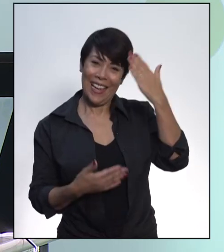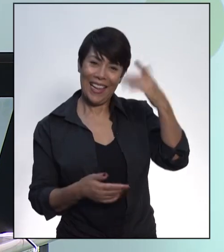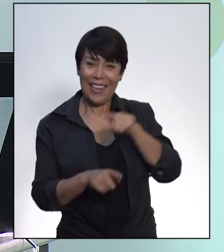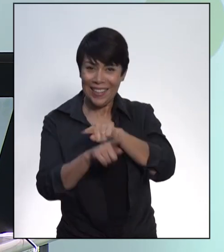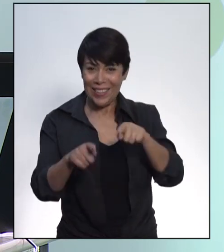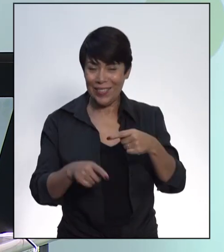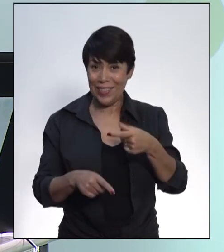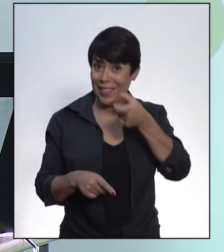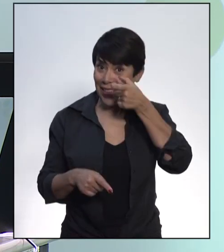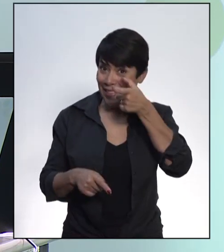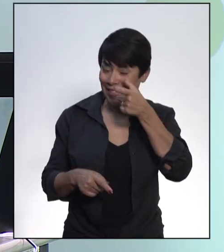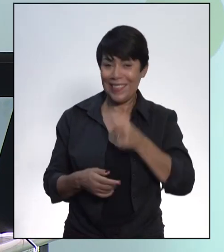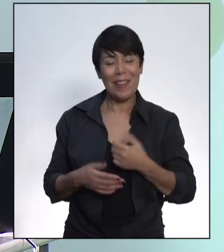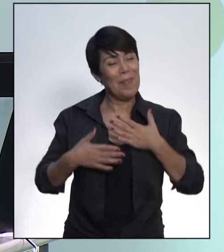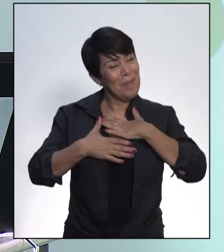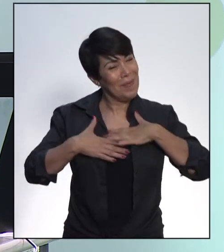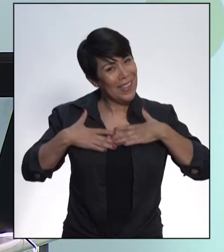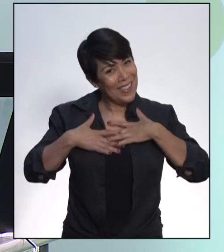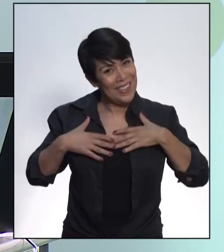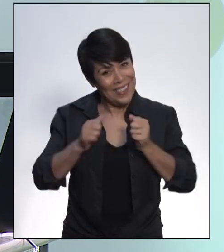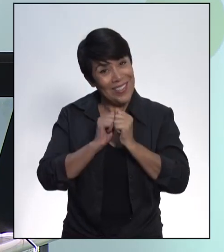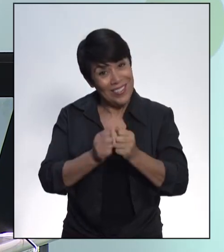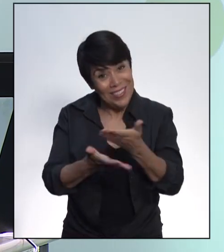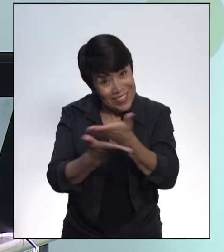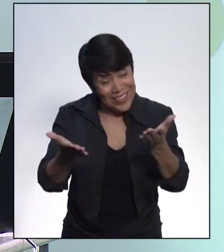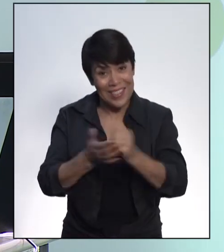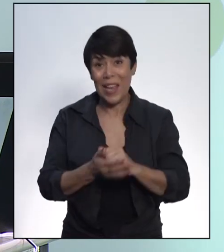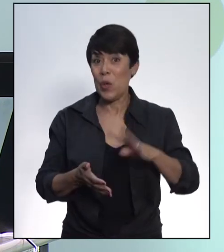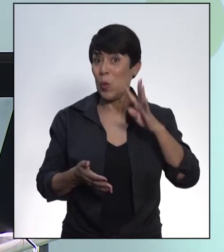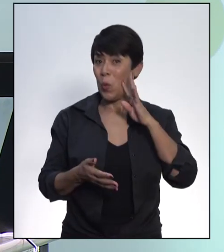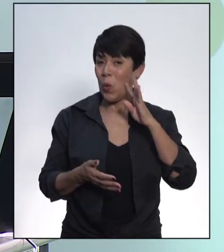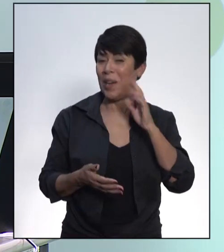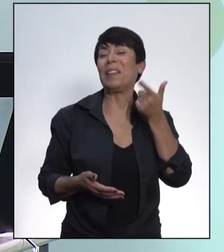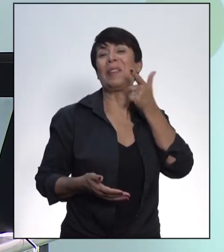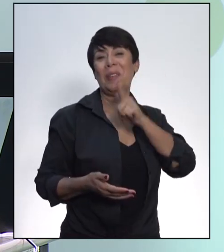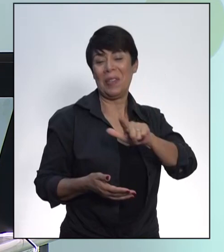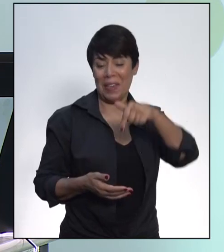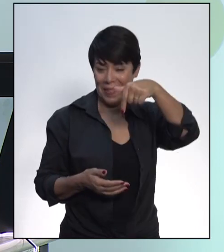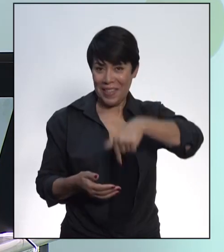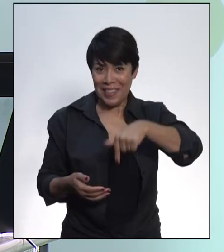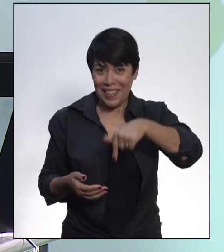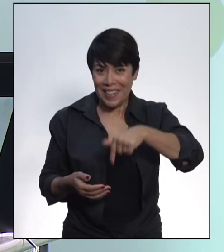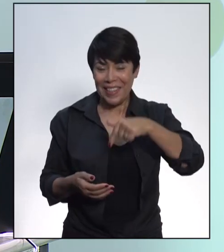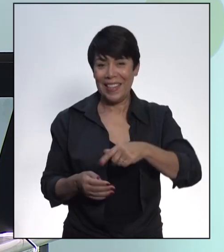de todos, foi um prazer estar com vocês. Quarta-feira estamos de novo aqui e a